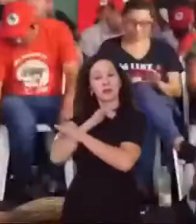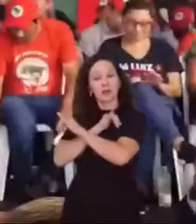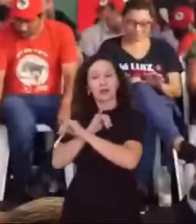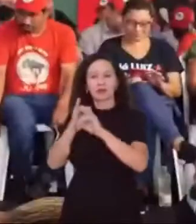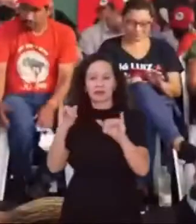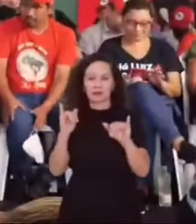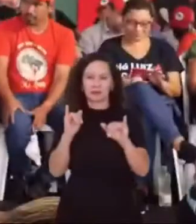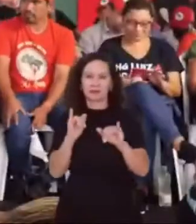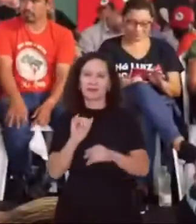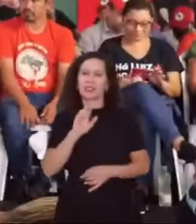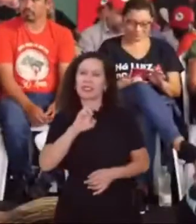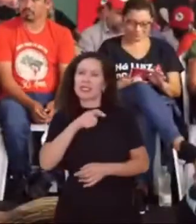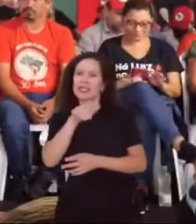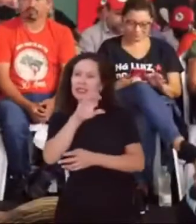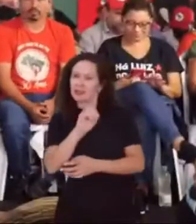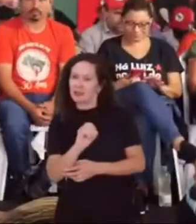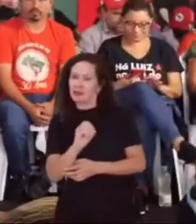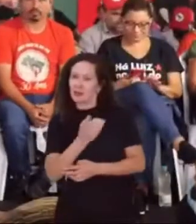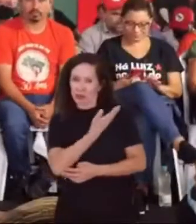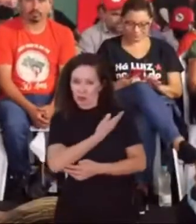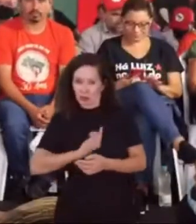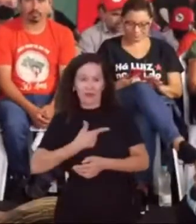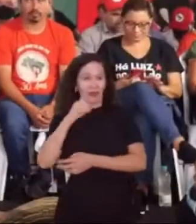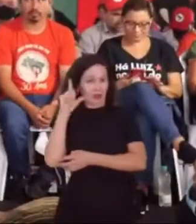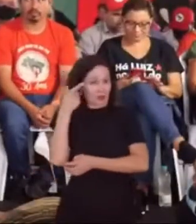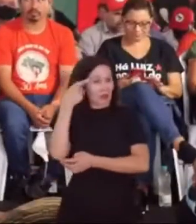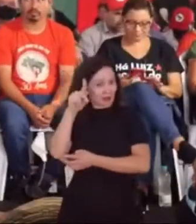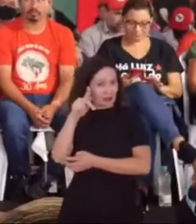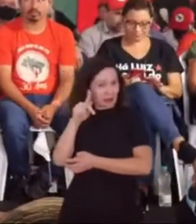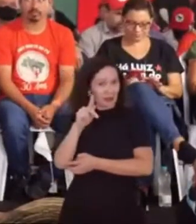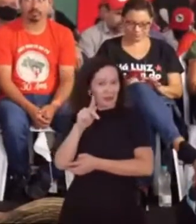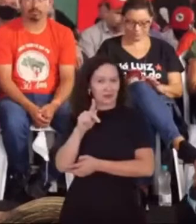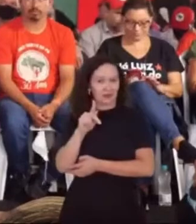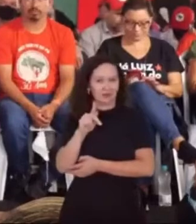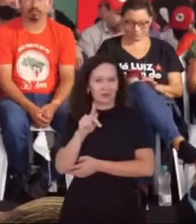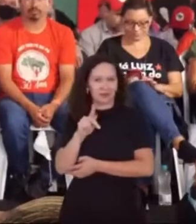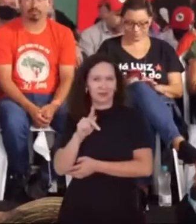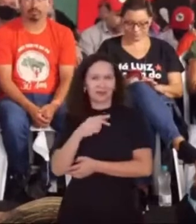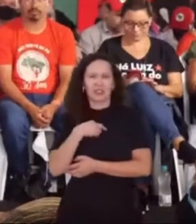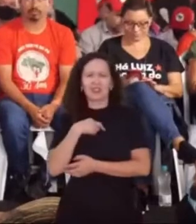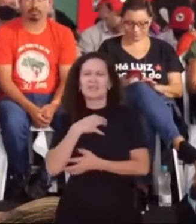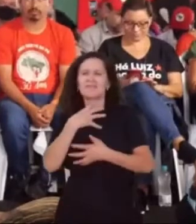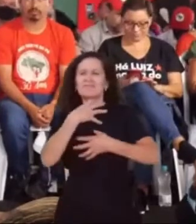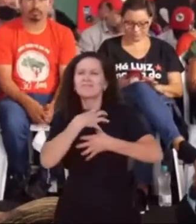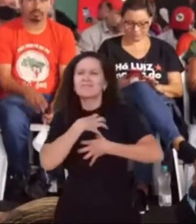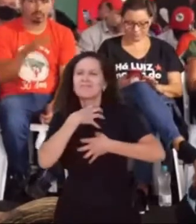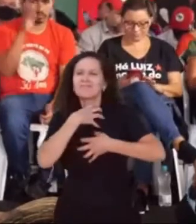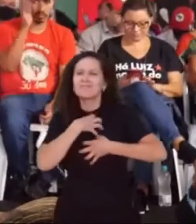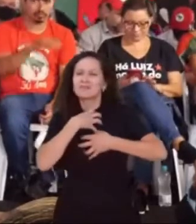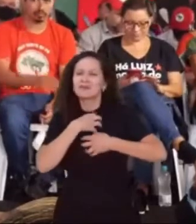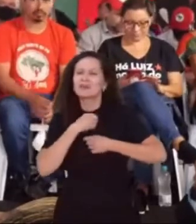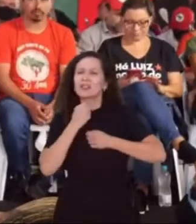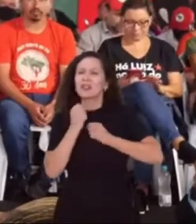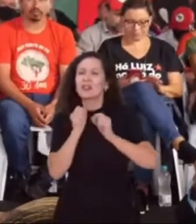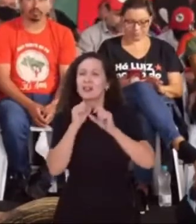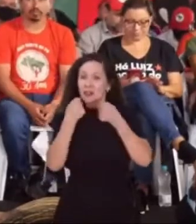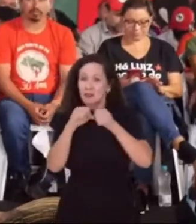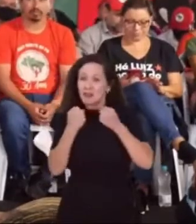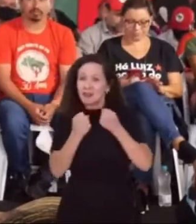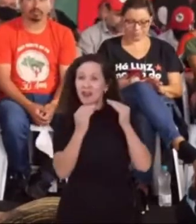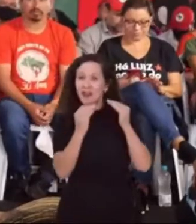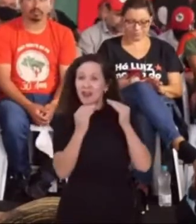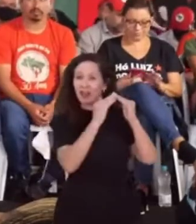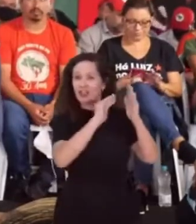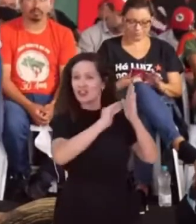no governo anterior ao seu, do Lerner, eu fui mobilizado para fazer um despejo no acampamento.